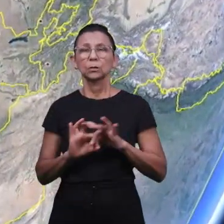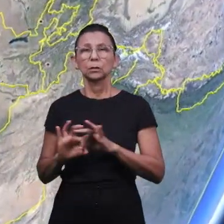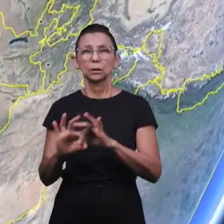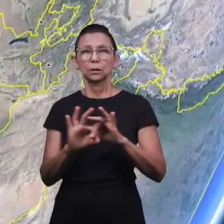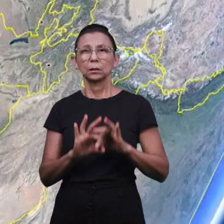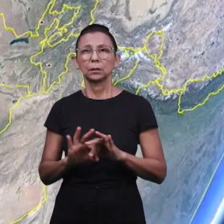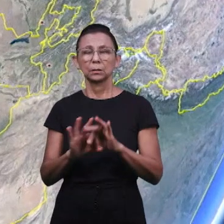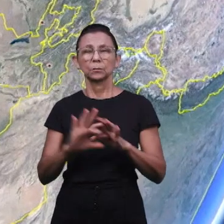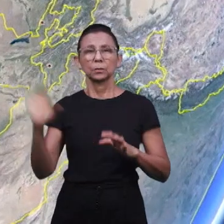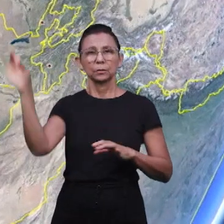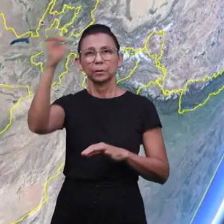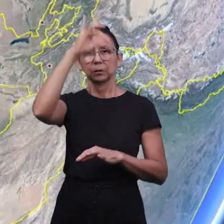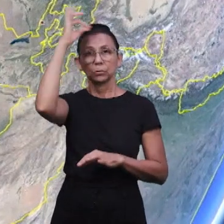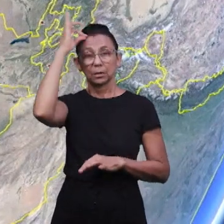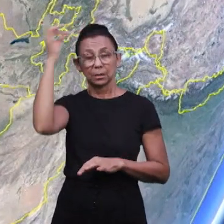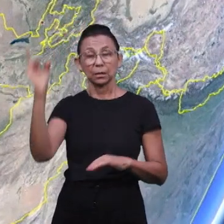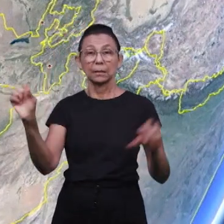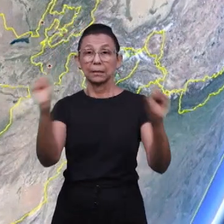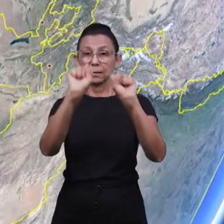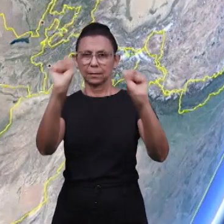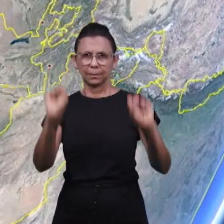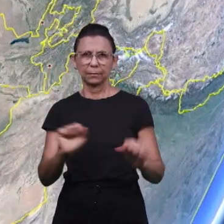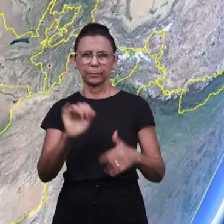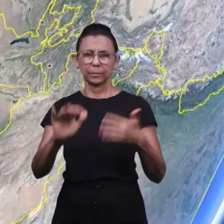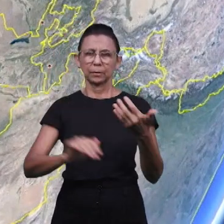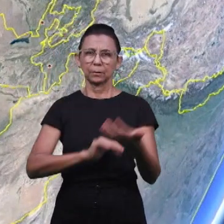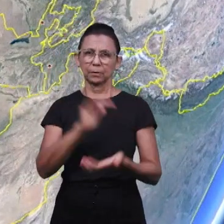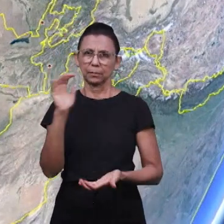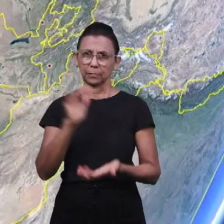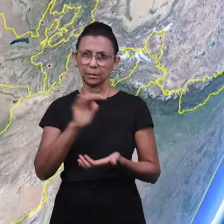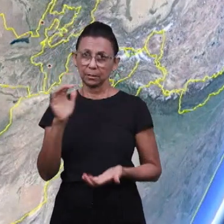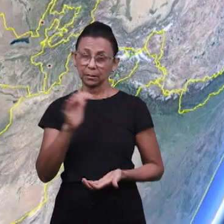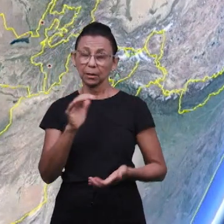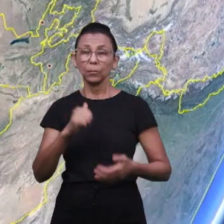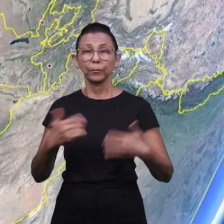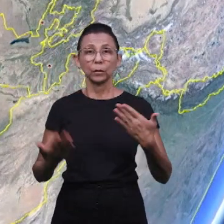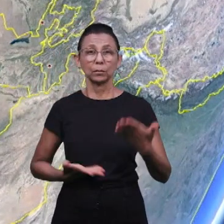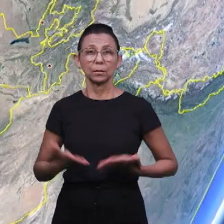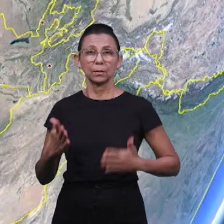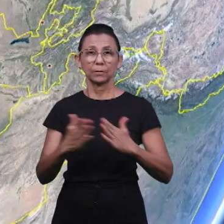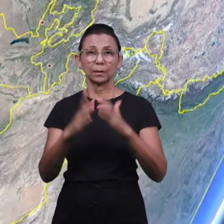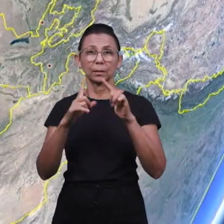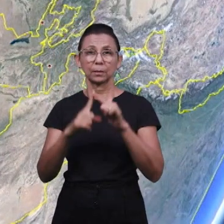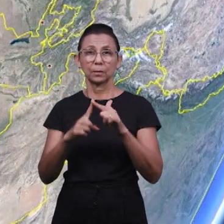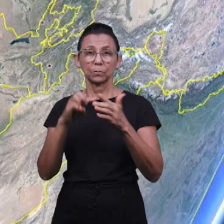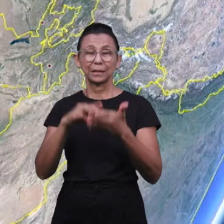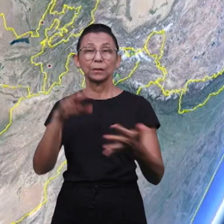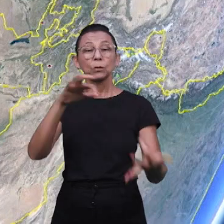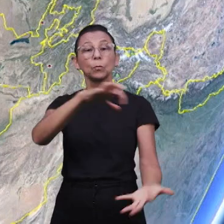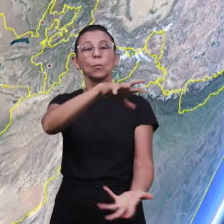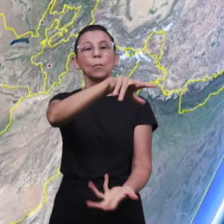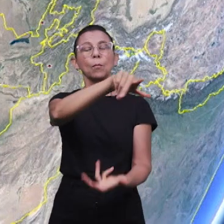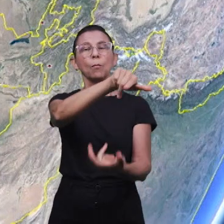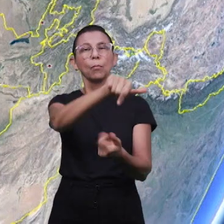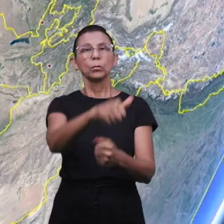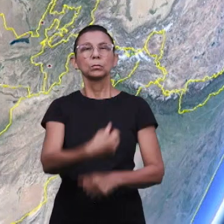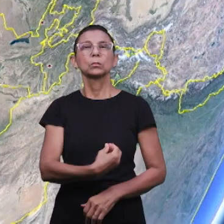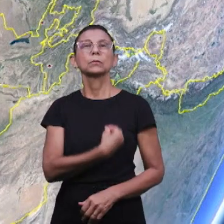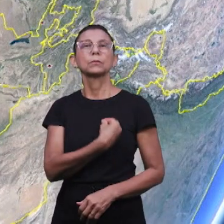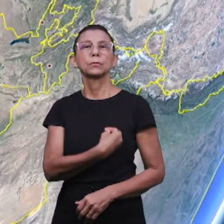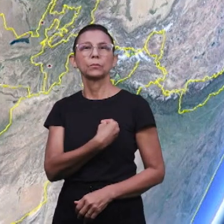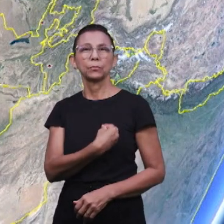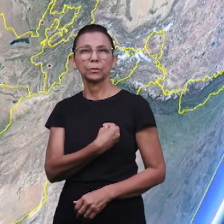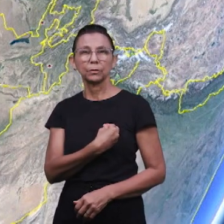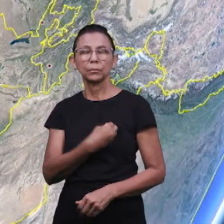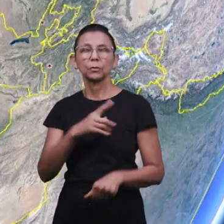espírito. Através do sistema de transmissão, os membros da Igreja Cristã Maranata de todo o planeta vivem